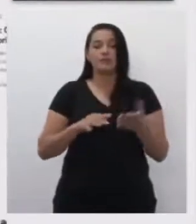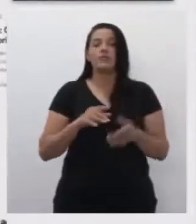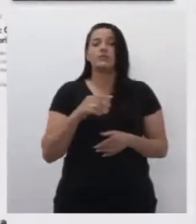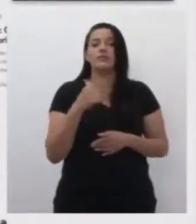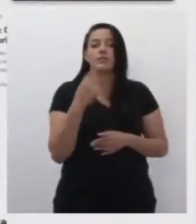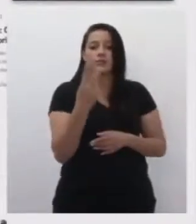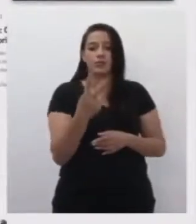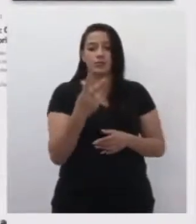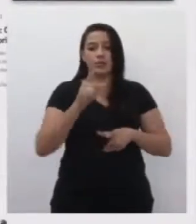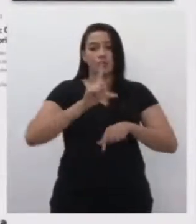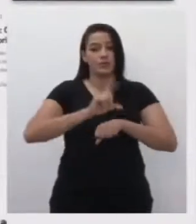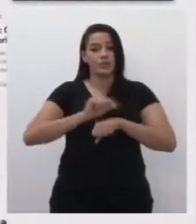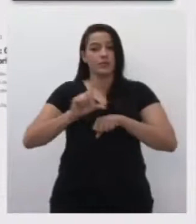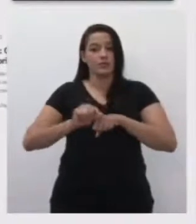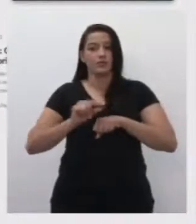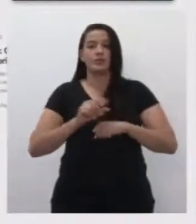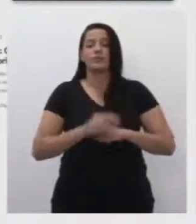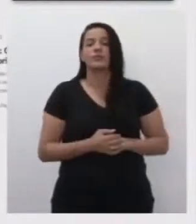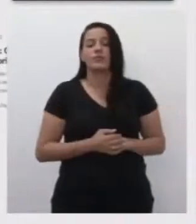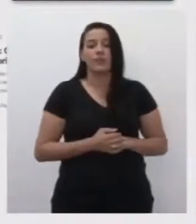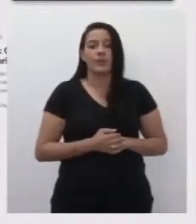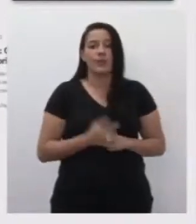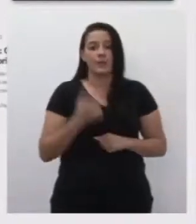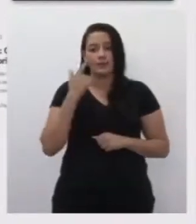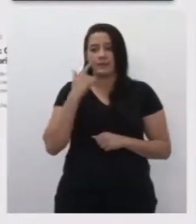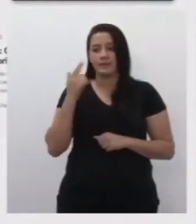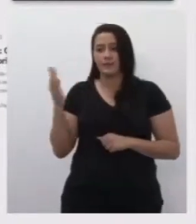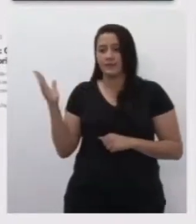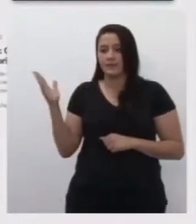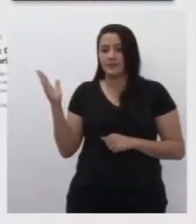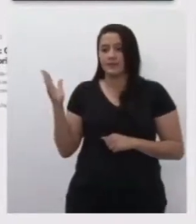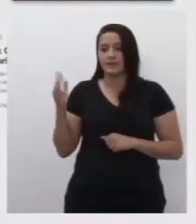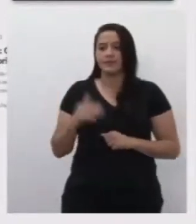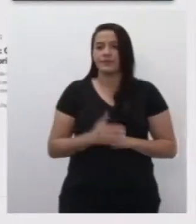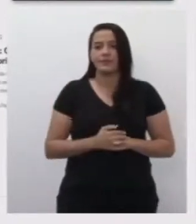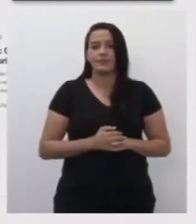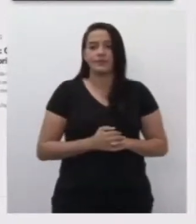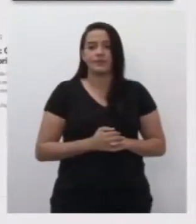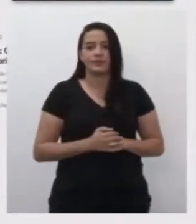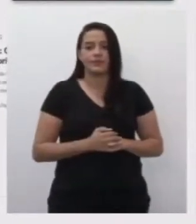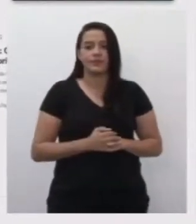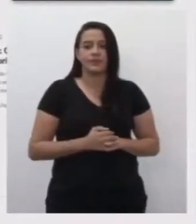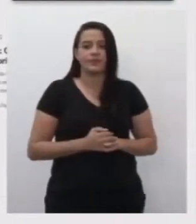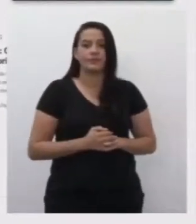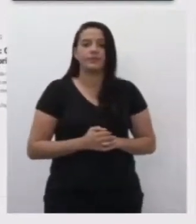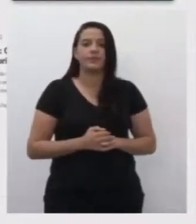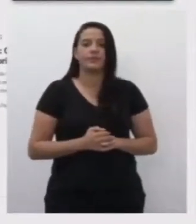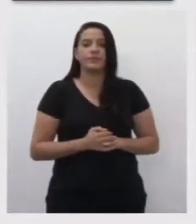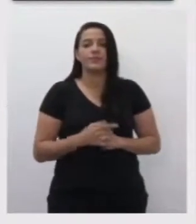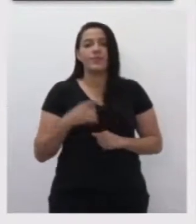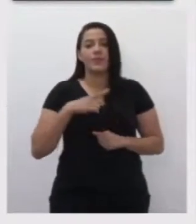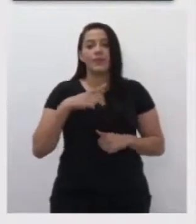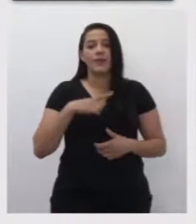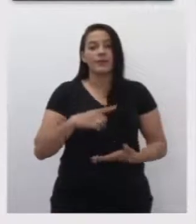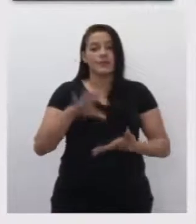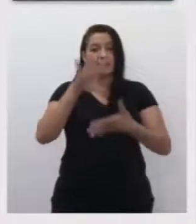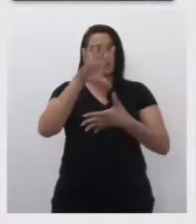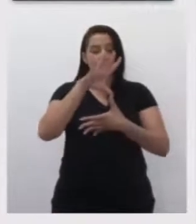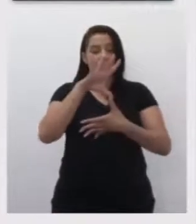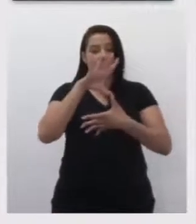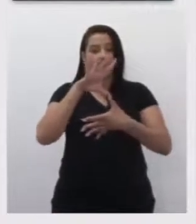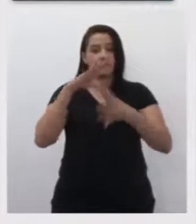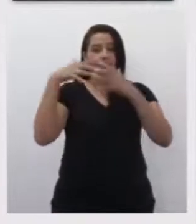Aqui, que legal. No post do blog, de fórmulas químicas, a gente tem um mapa mental,